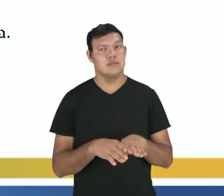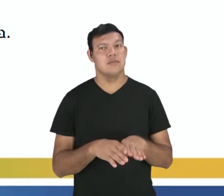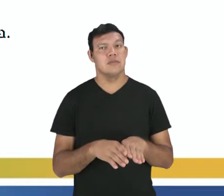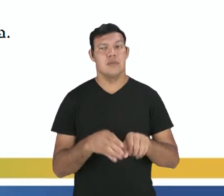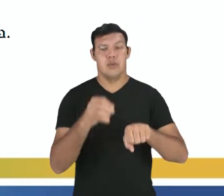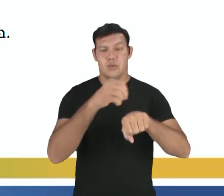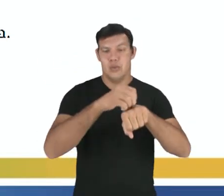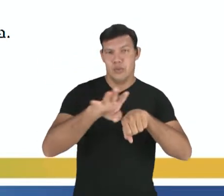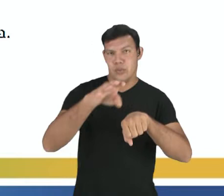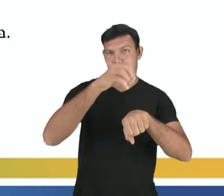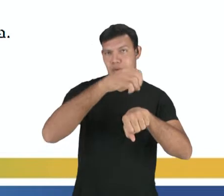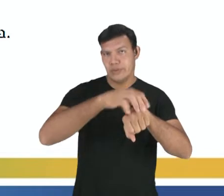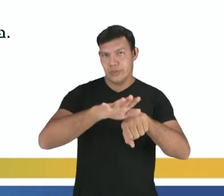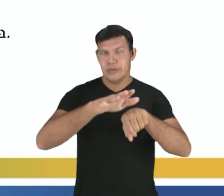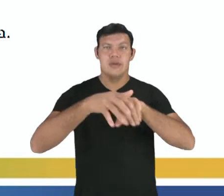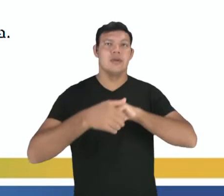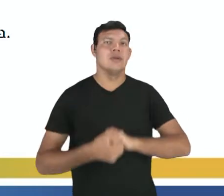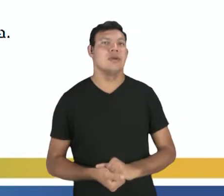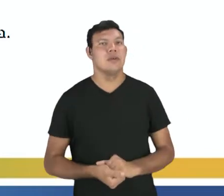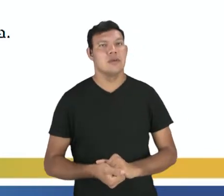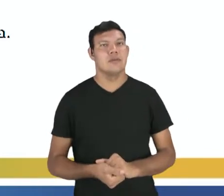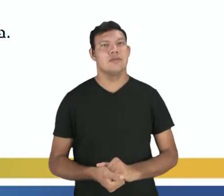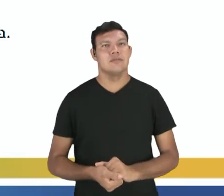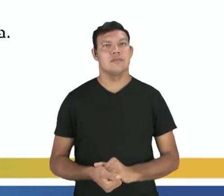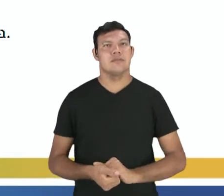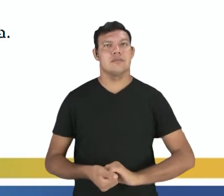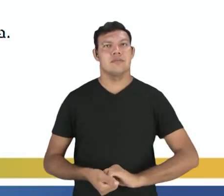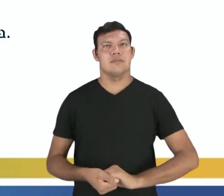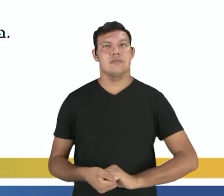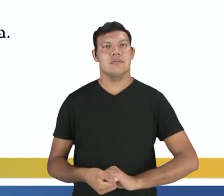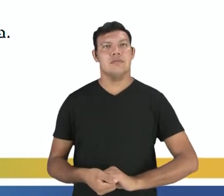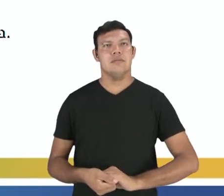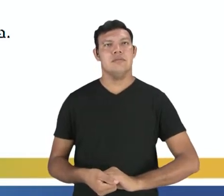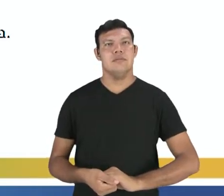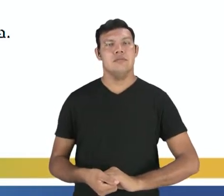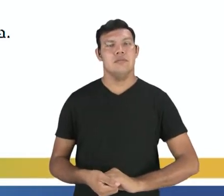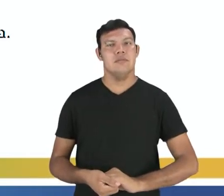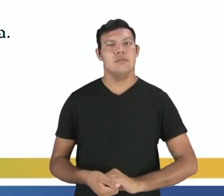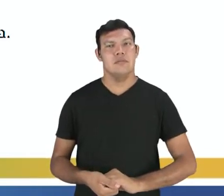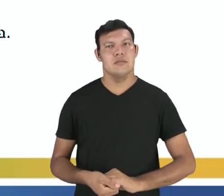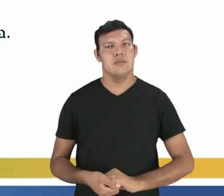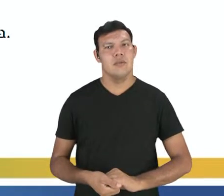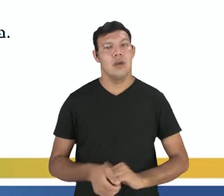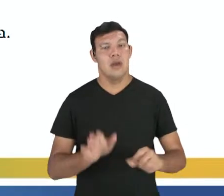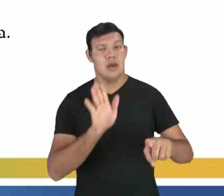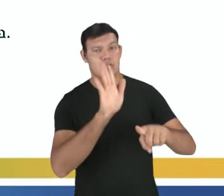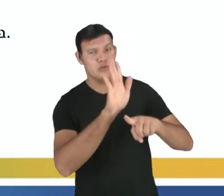sugestão. Por exemplo, I could help you with English. Eu poderia ajudar